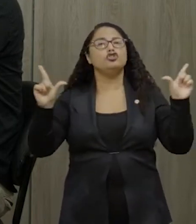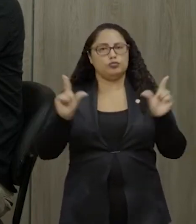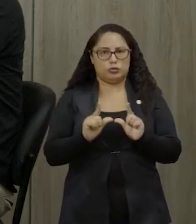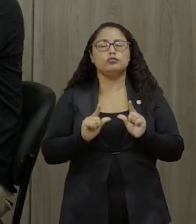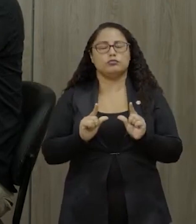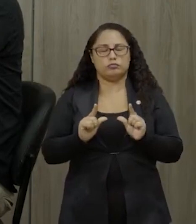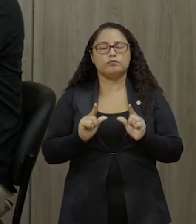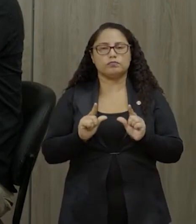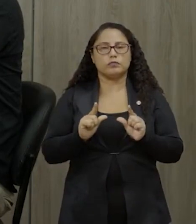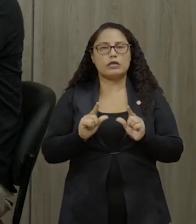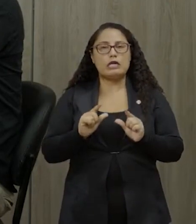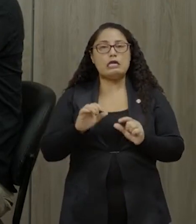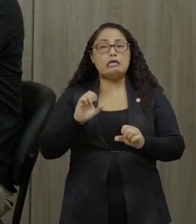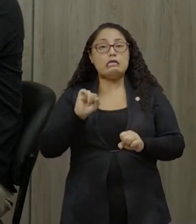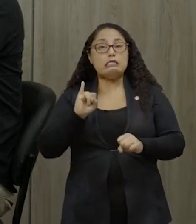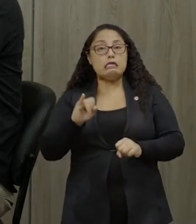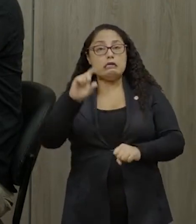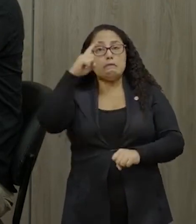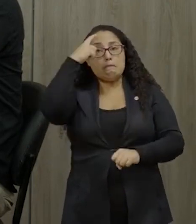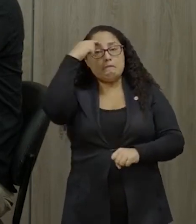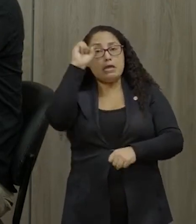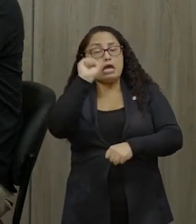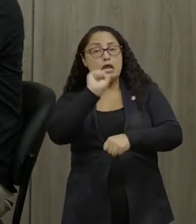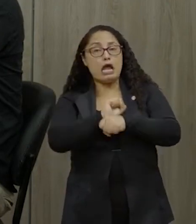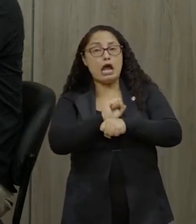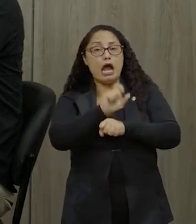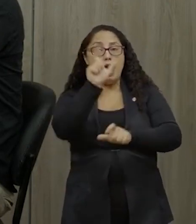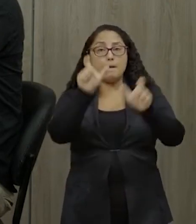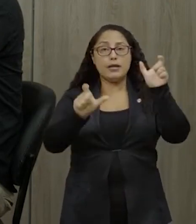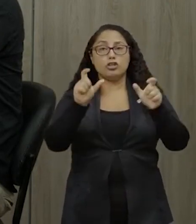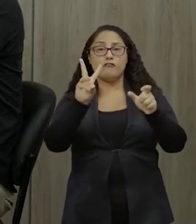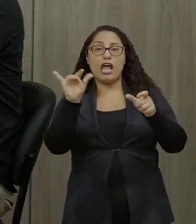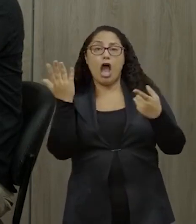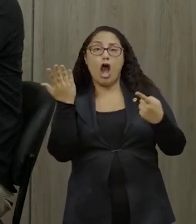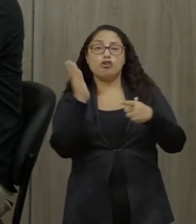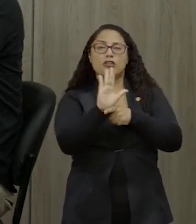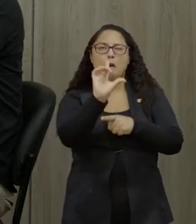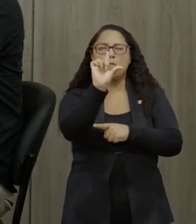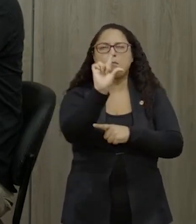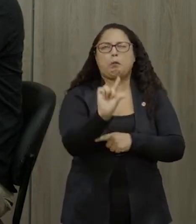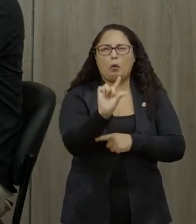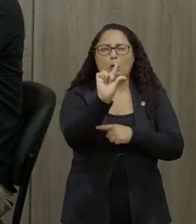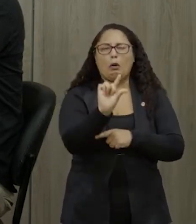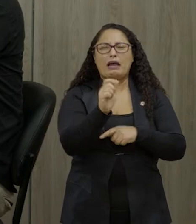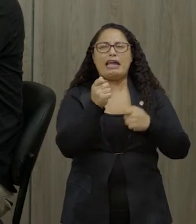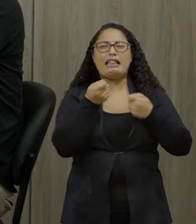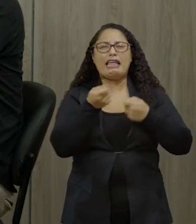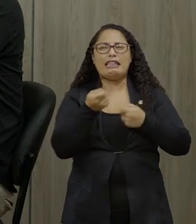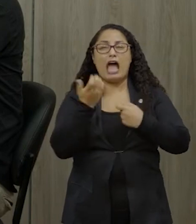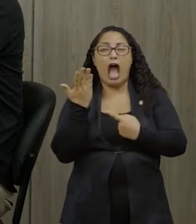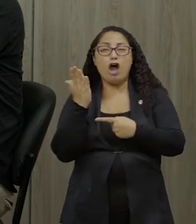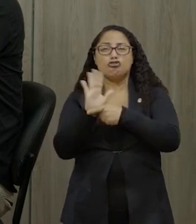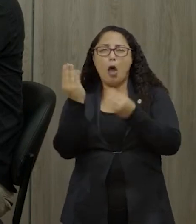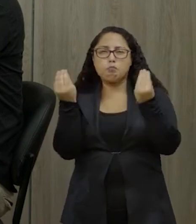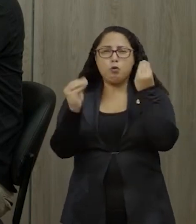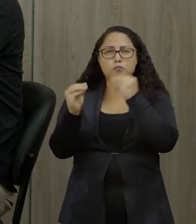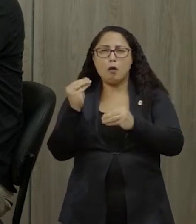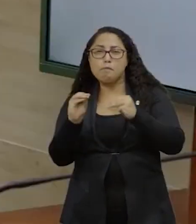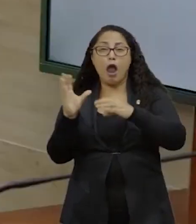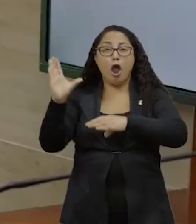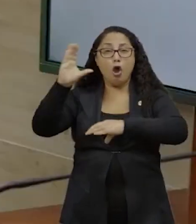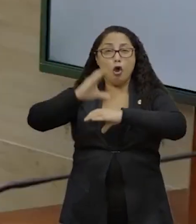pouco. Se parar para pensar, né, as pessoas talvez vão tender a se ajudar menos, né, e tentar ajudar mais o ChatGPT.